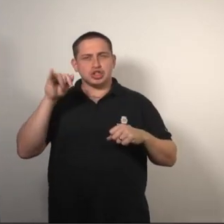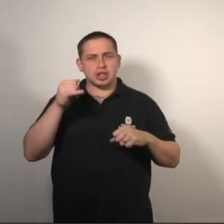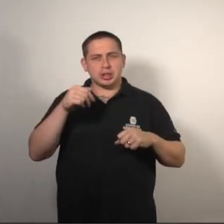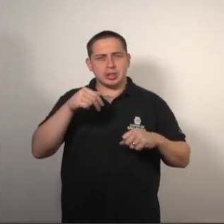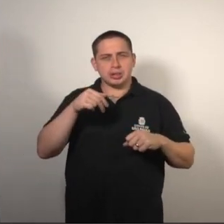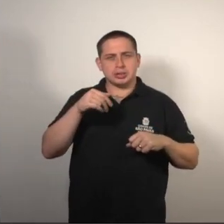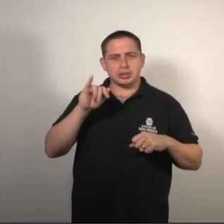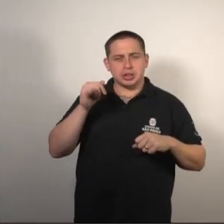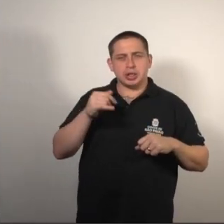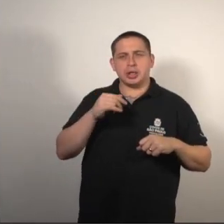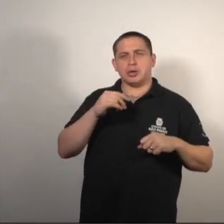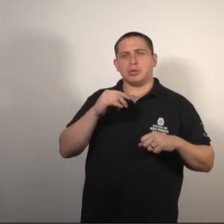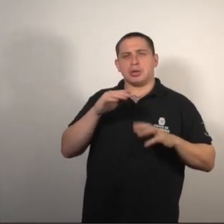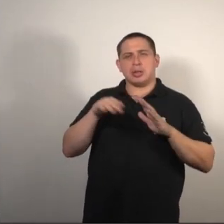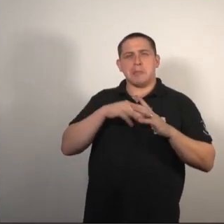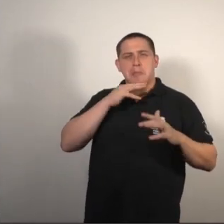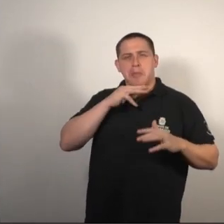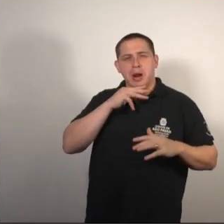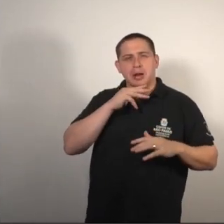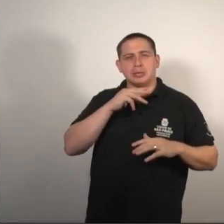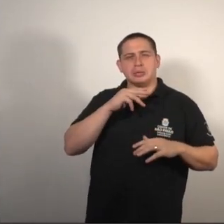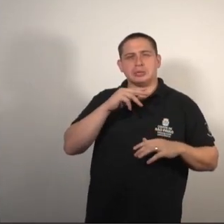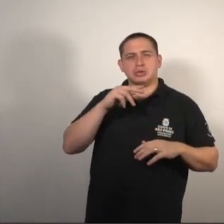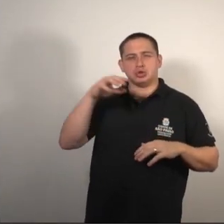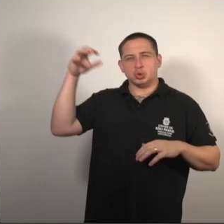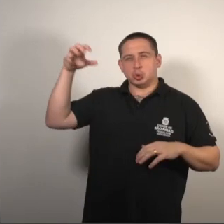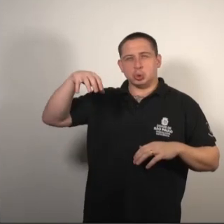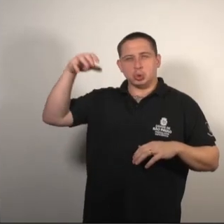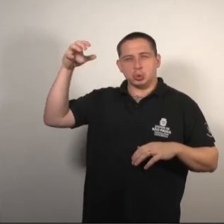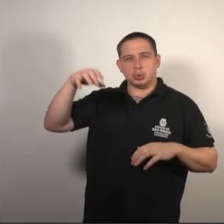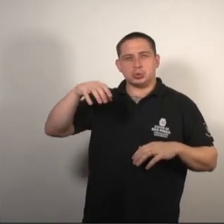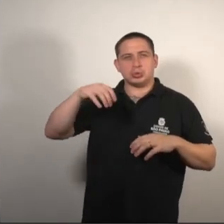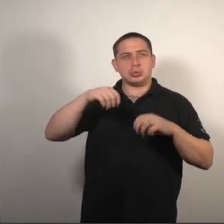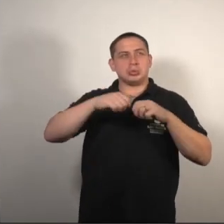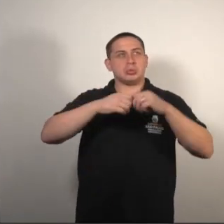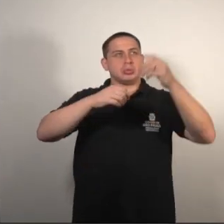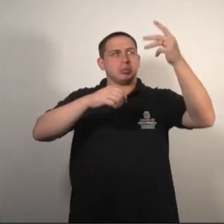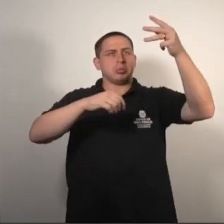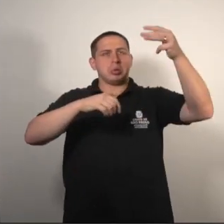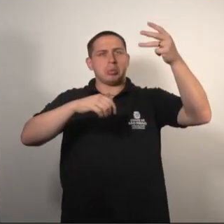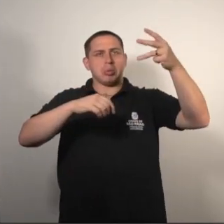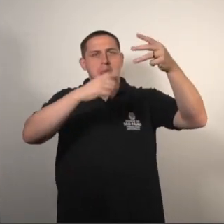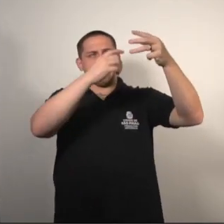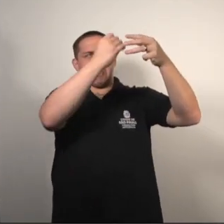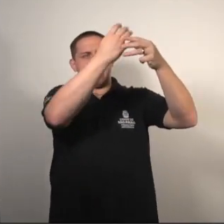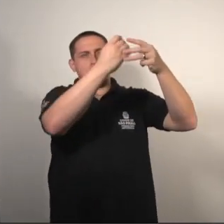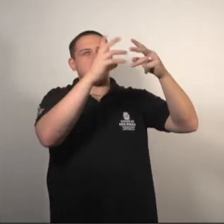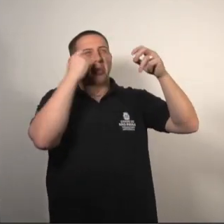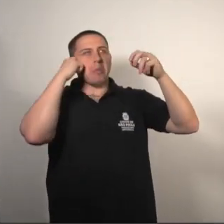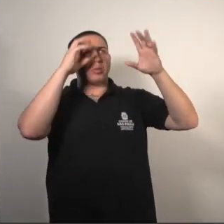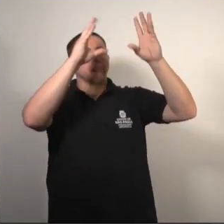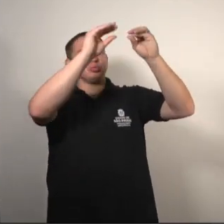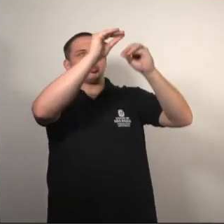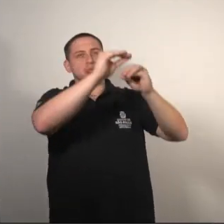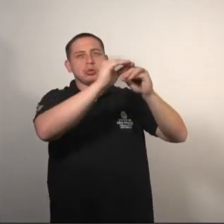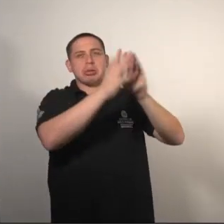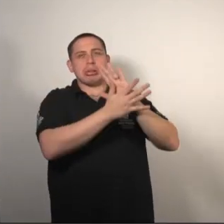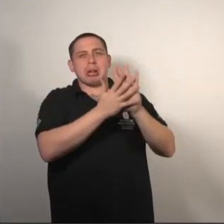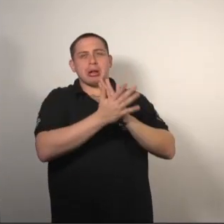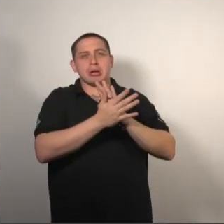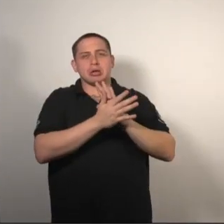de 2021, né, foi terrível, os semáforos queimados, a gente não tinha contrato, não tinha manutenção, eu não podia fazer